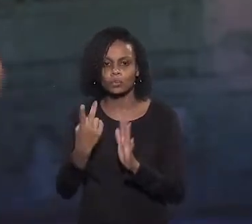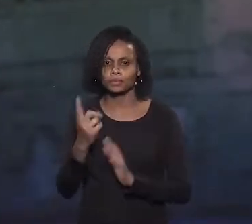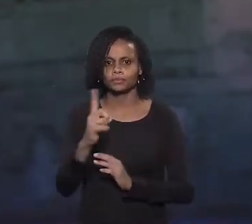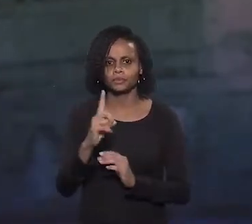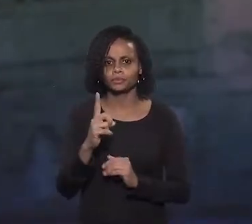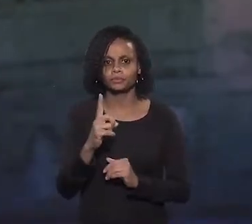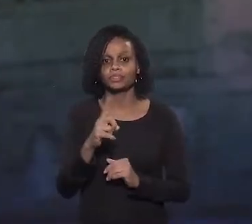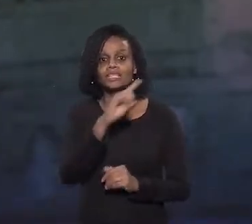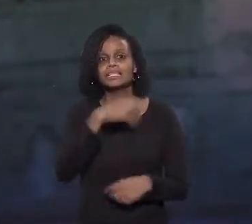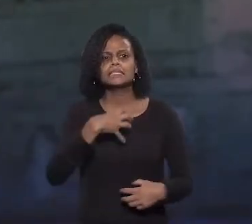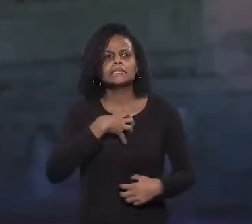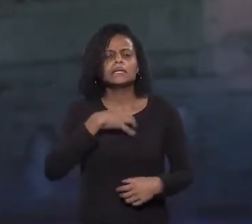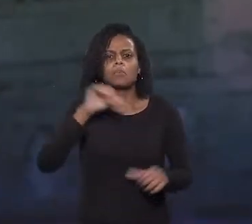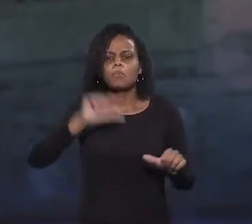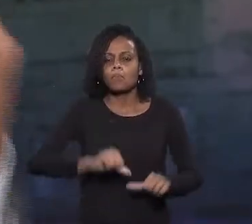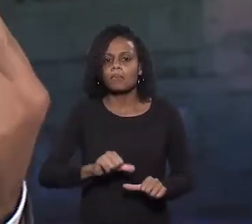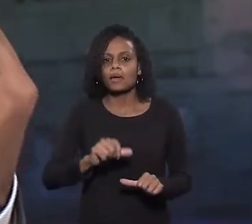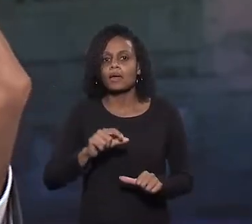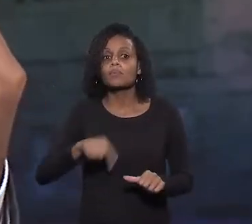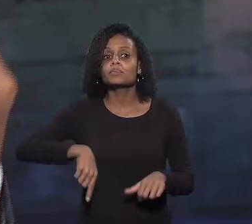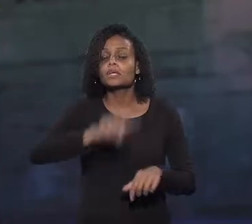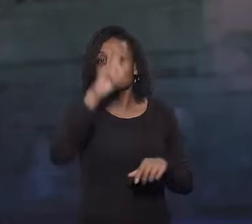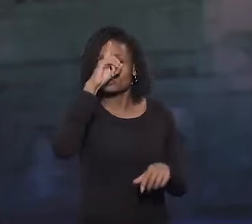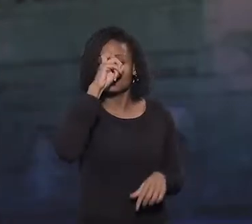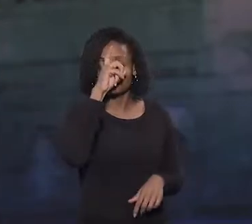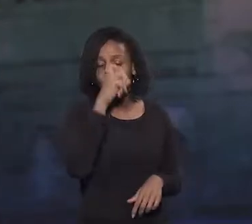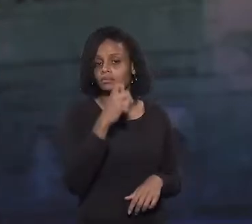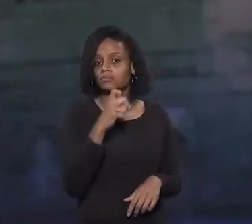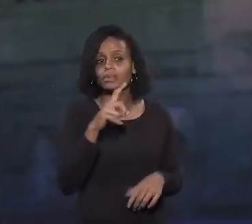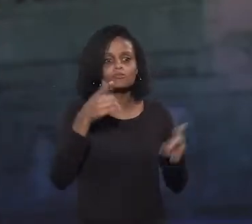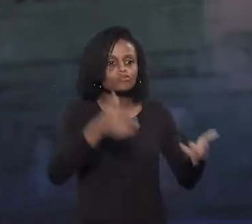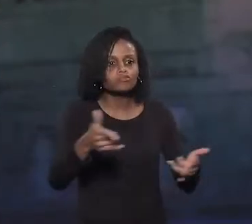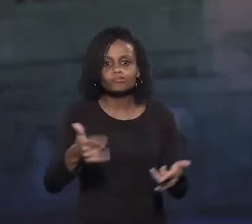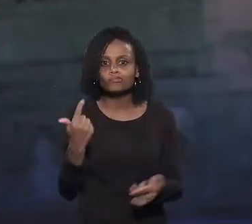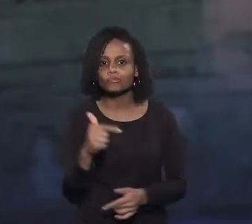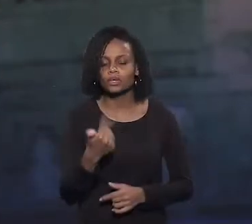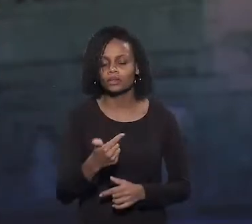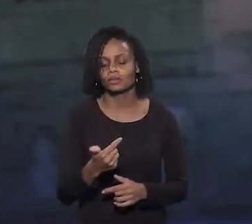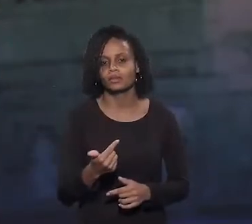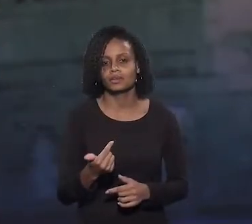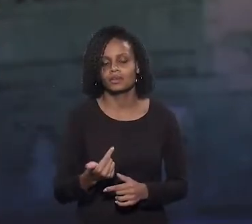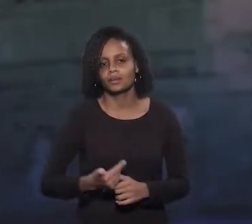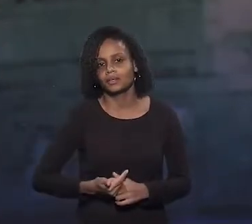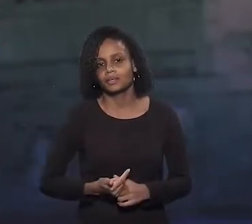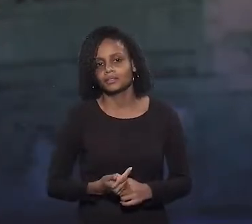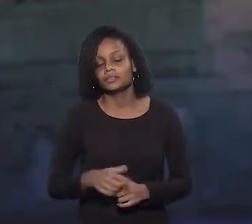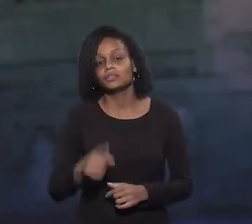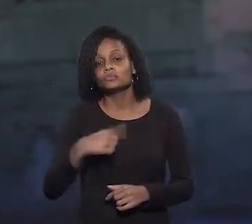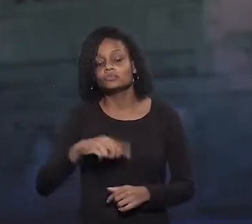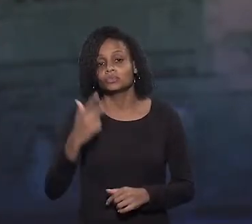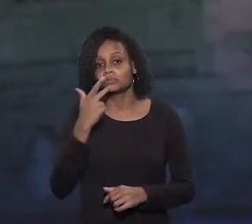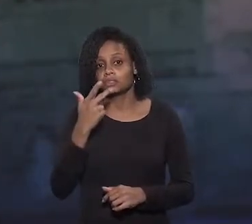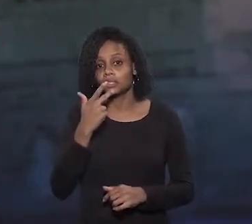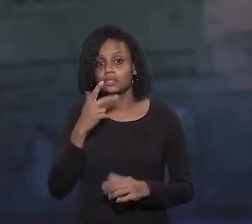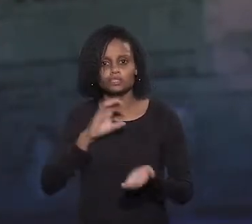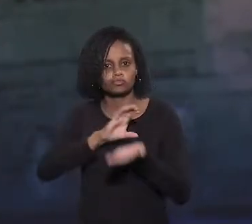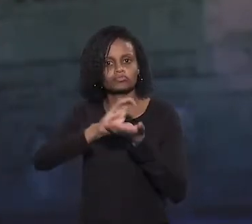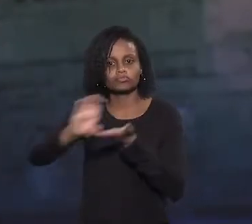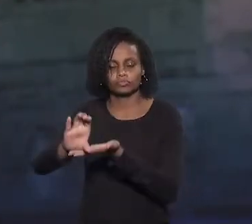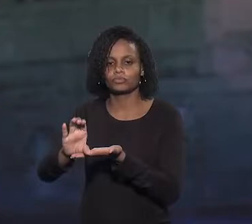Então, passa mal, tem que levar para o hospital. Não tem leito. Se não for o hospital, então, portanto, quando fazemos